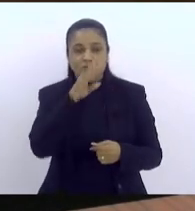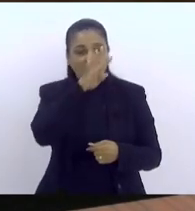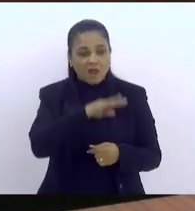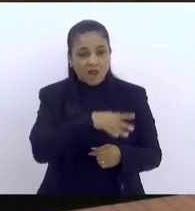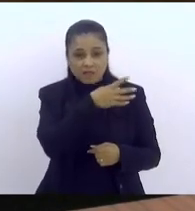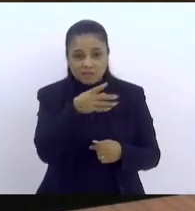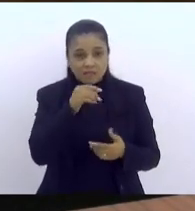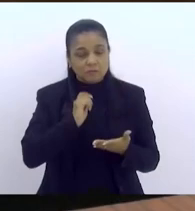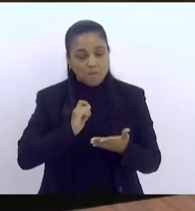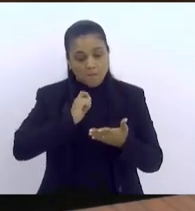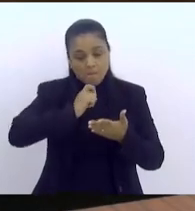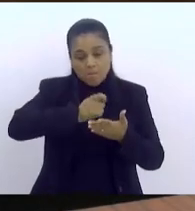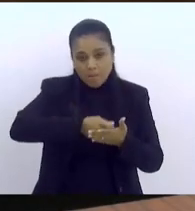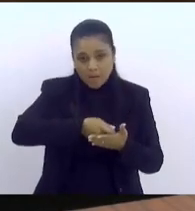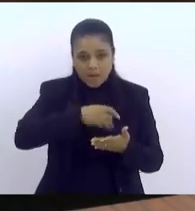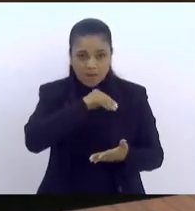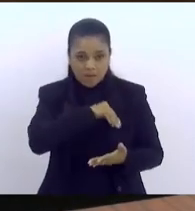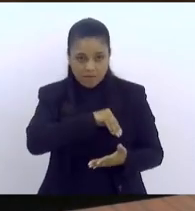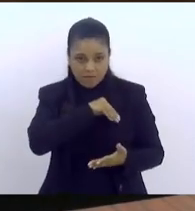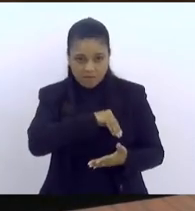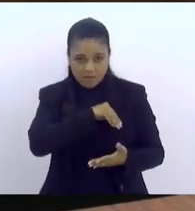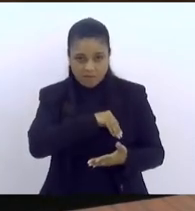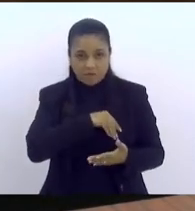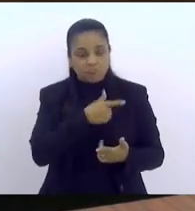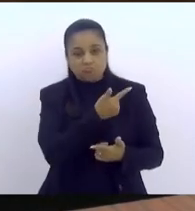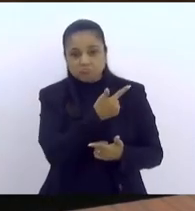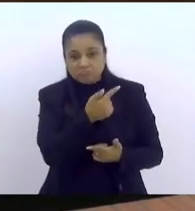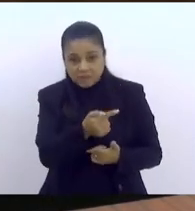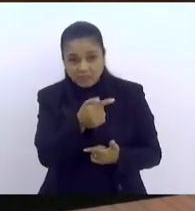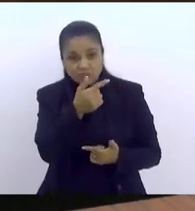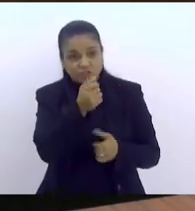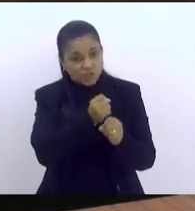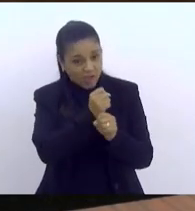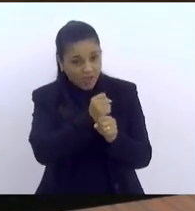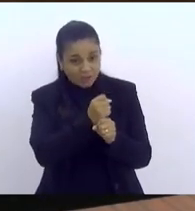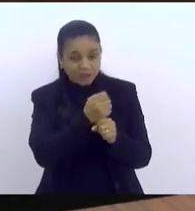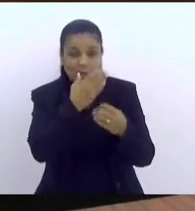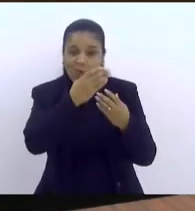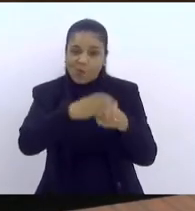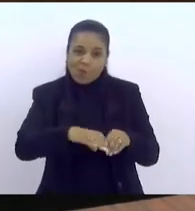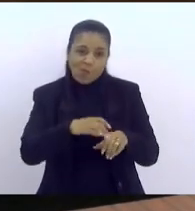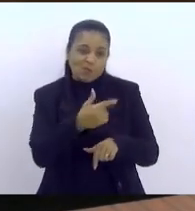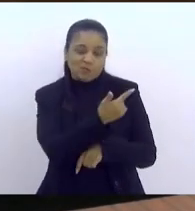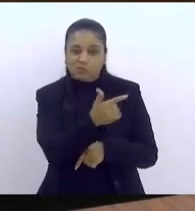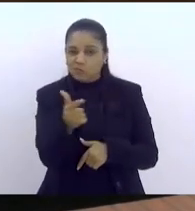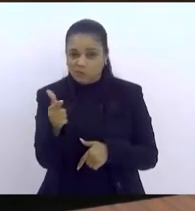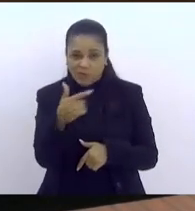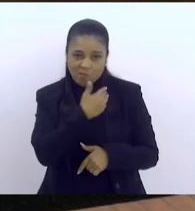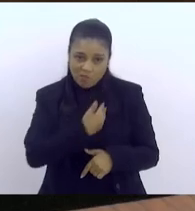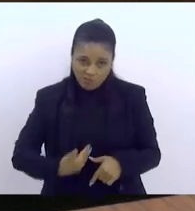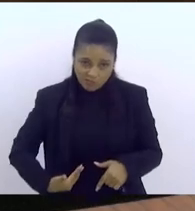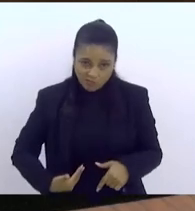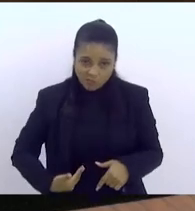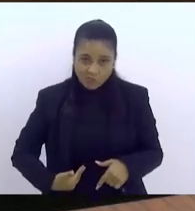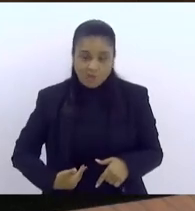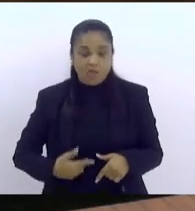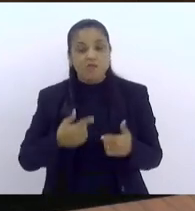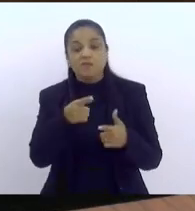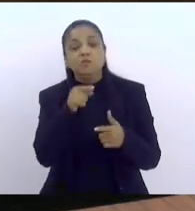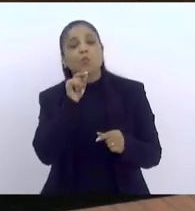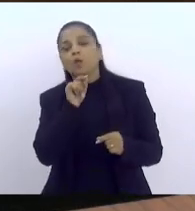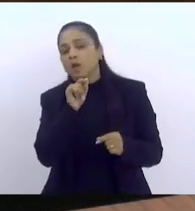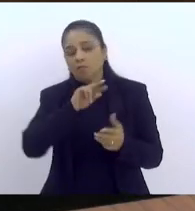de pagamento e estão há 7 anos sem concurso público. Isso quer dizer que só atrapalha o seu filho e a sua filha, que precisam